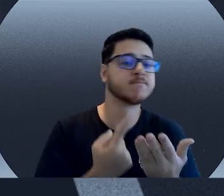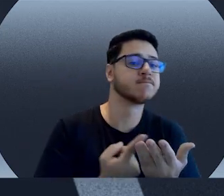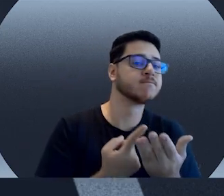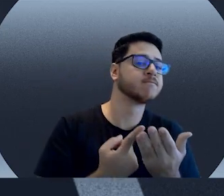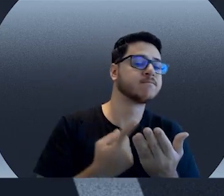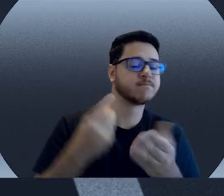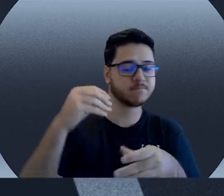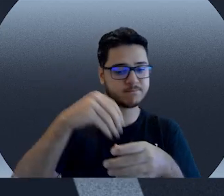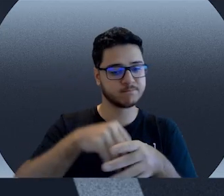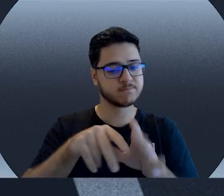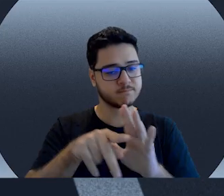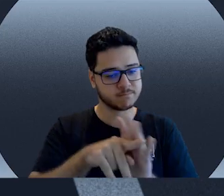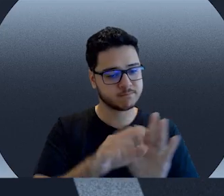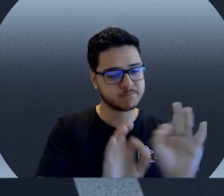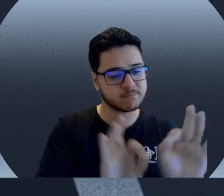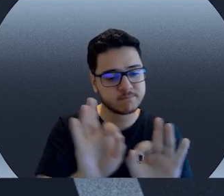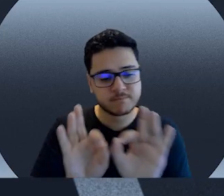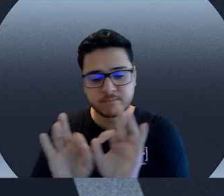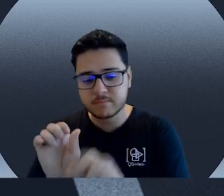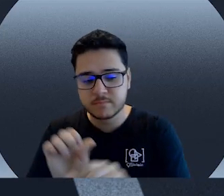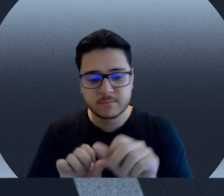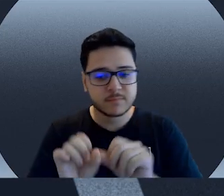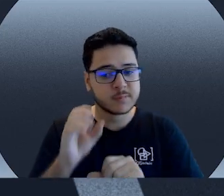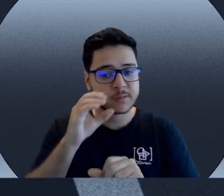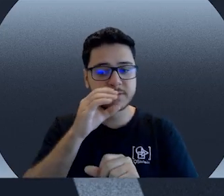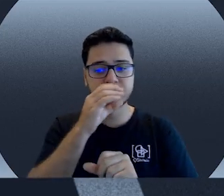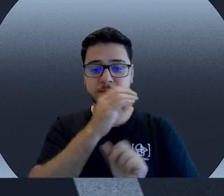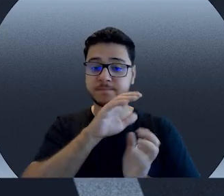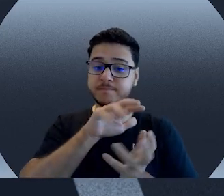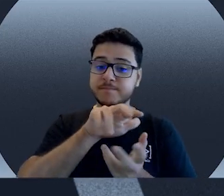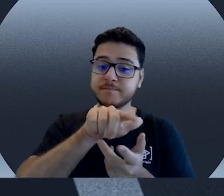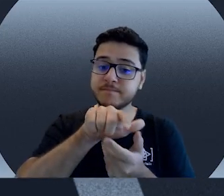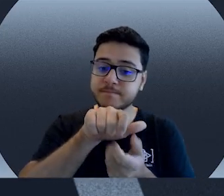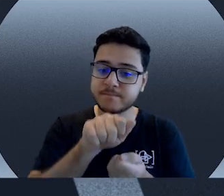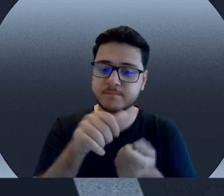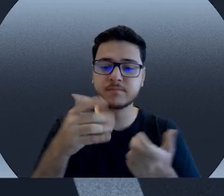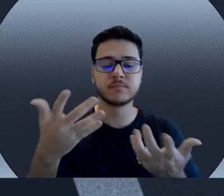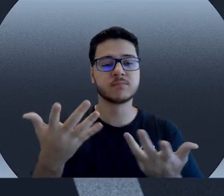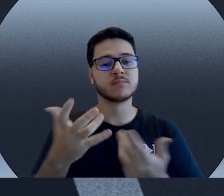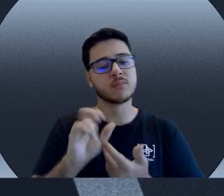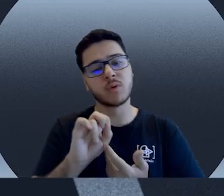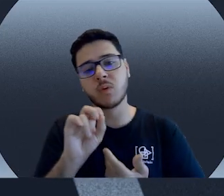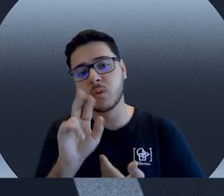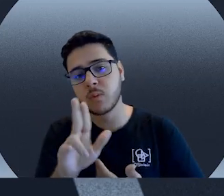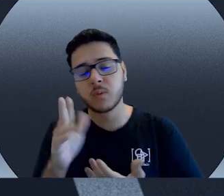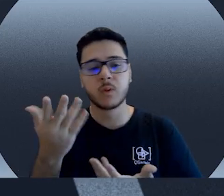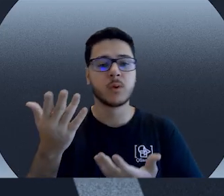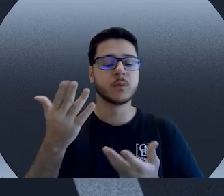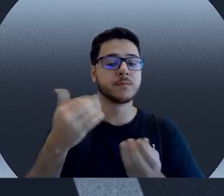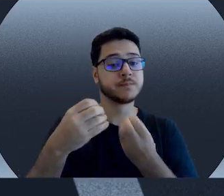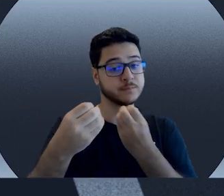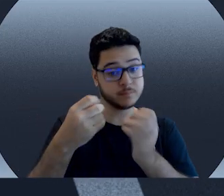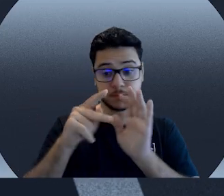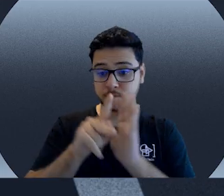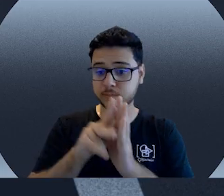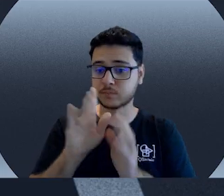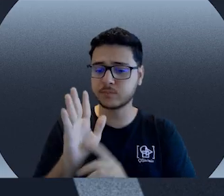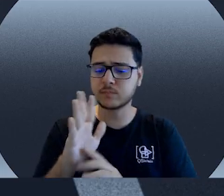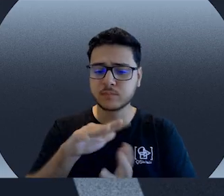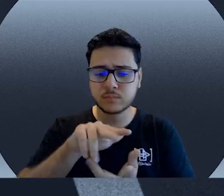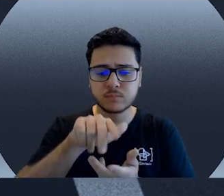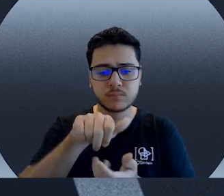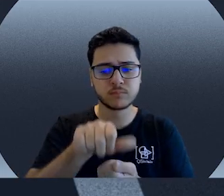está se modificando, ao aquecimento global, né, às formas que o mundo